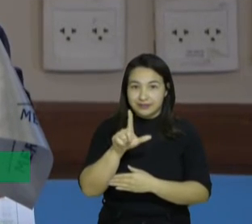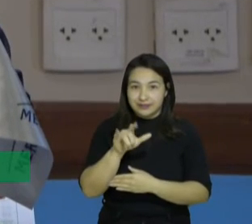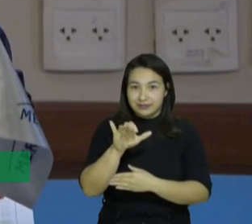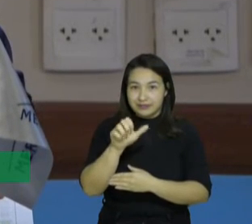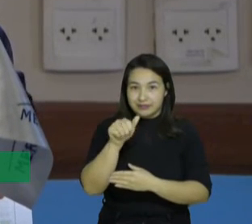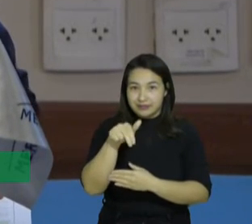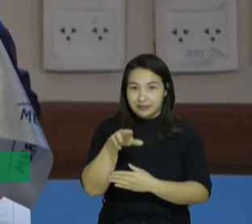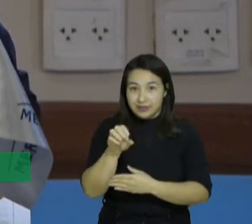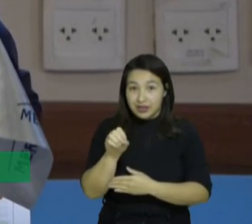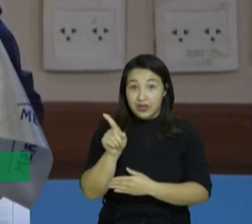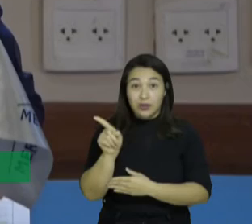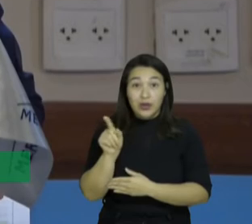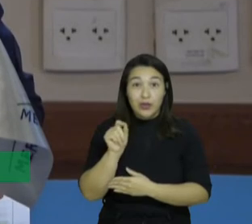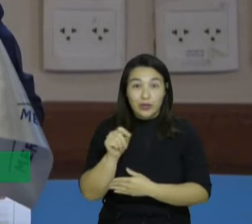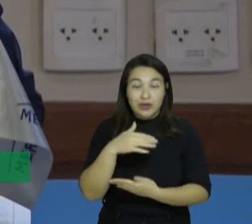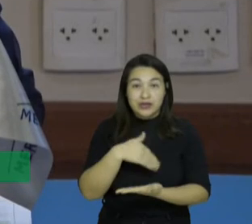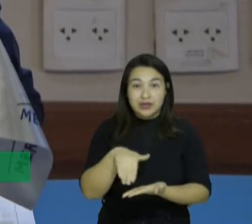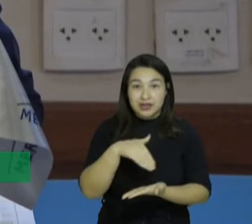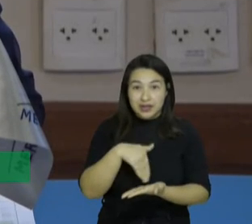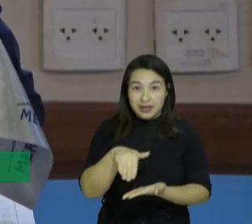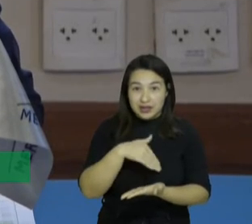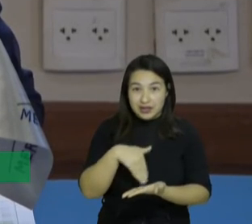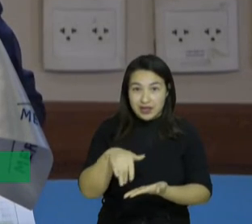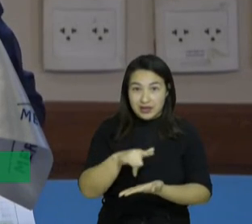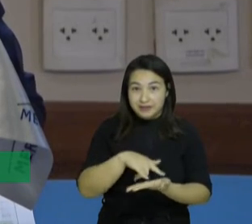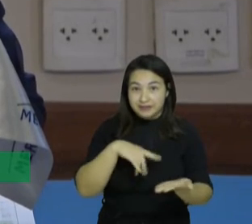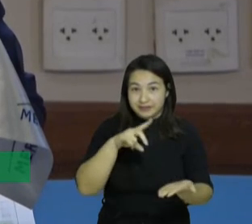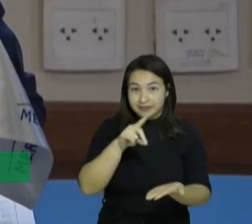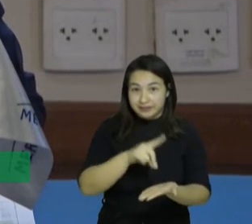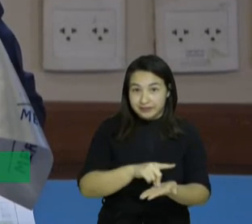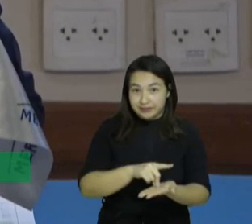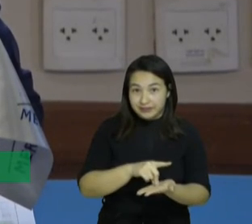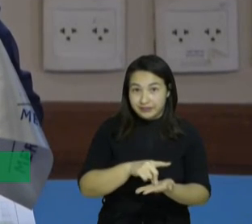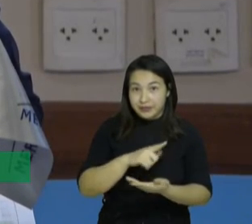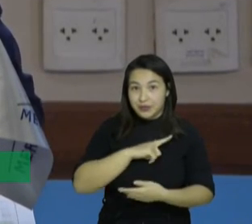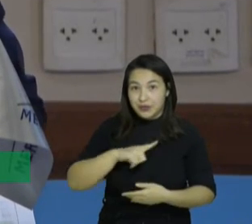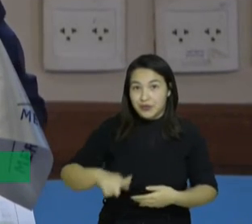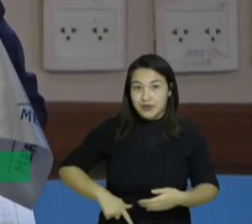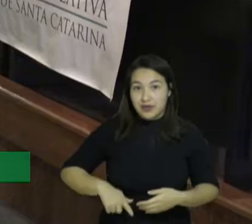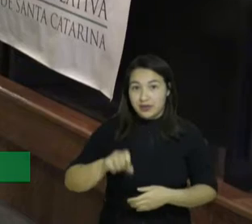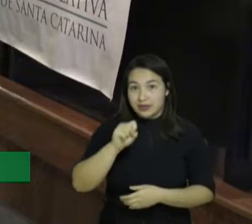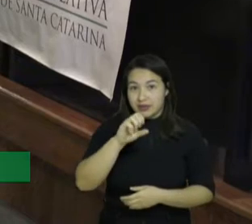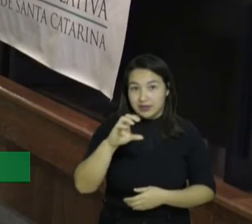Ele que é nosso secretário das relações internacionais do Governo do Estado de Santa